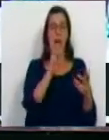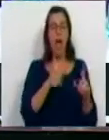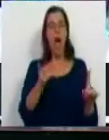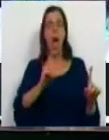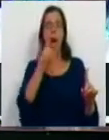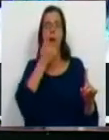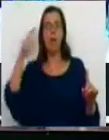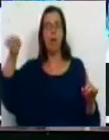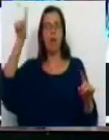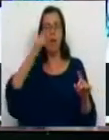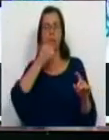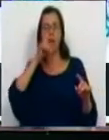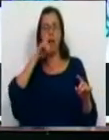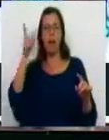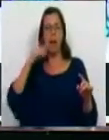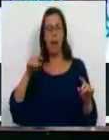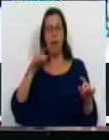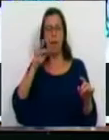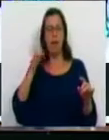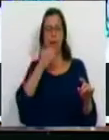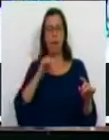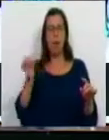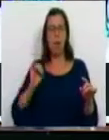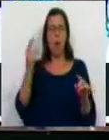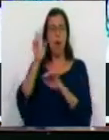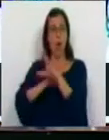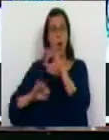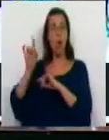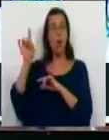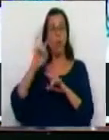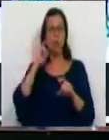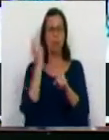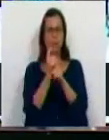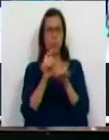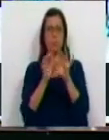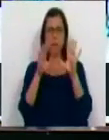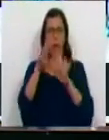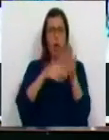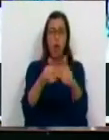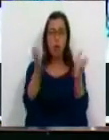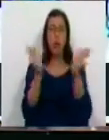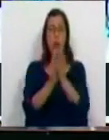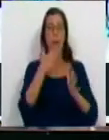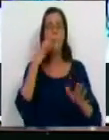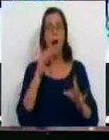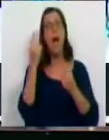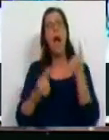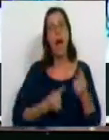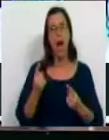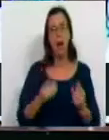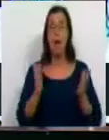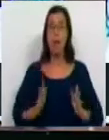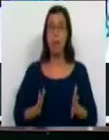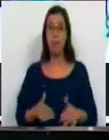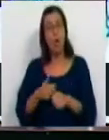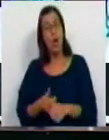não é do agrado de Schäuble e Dijsselbloem. Uma União Europeia em que supostamente existem as mesmas regras para todos, mas alguns não